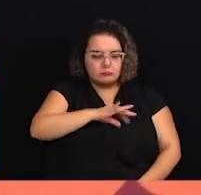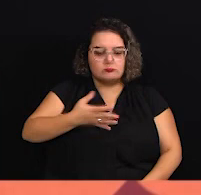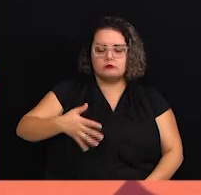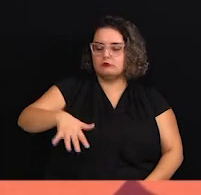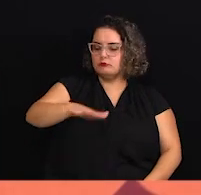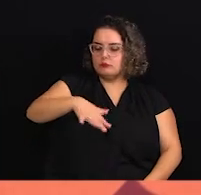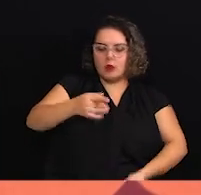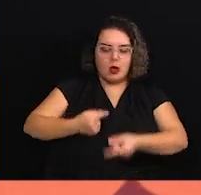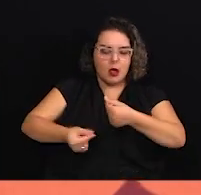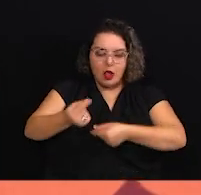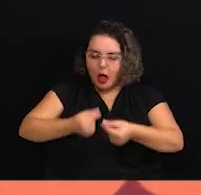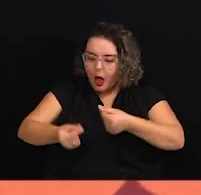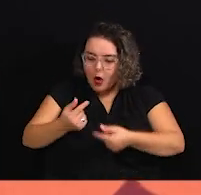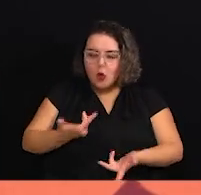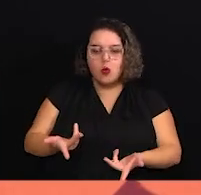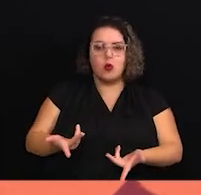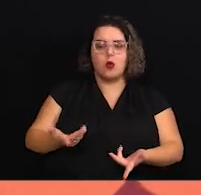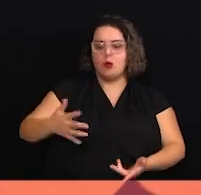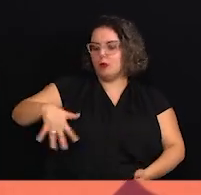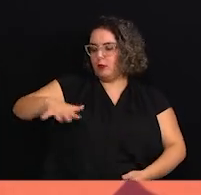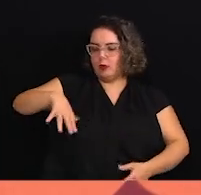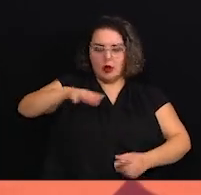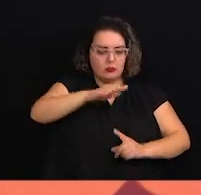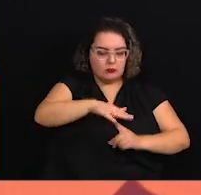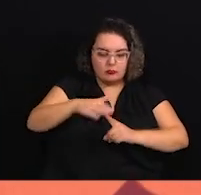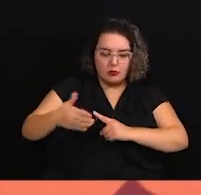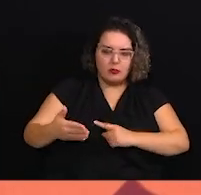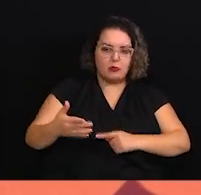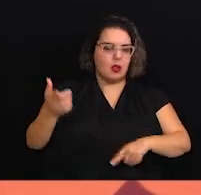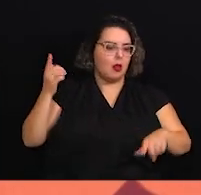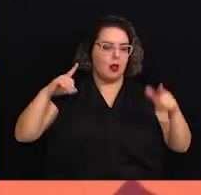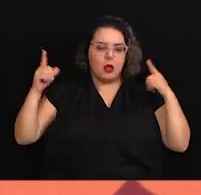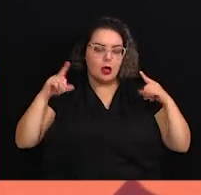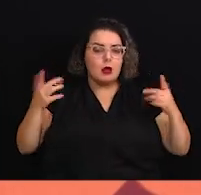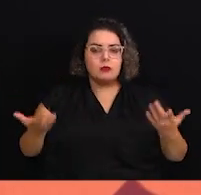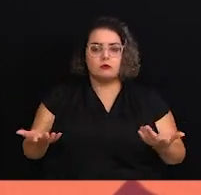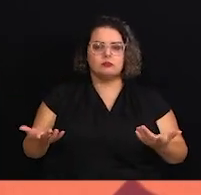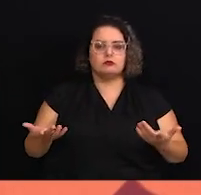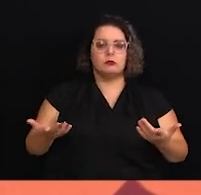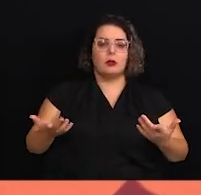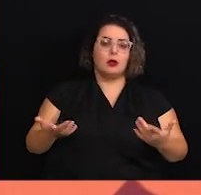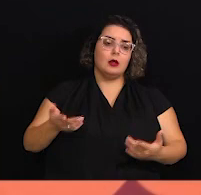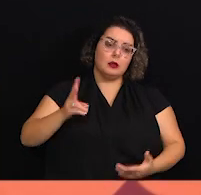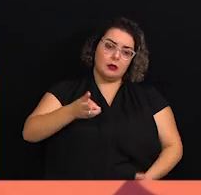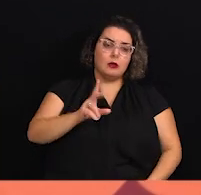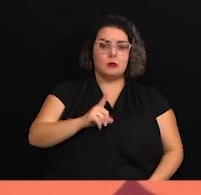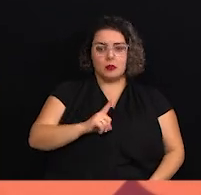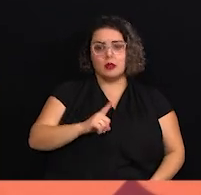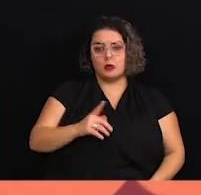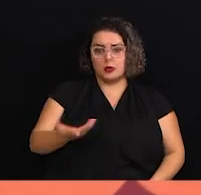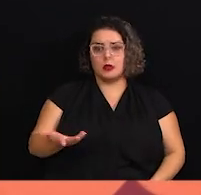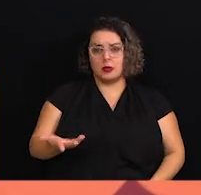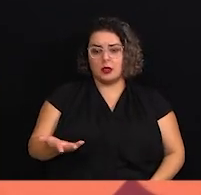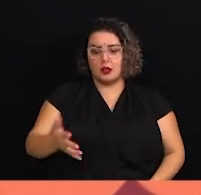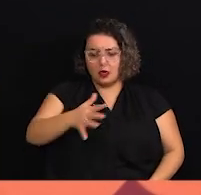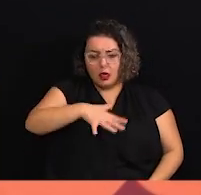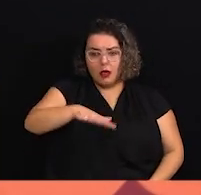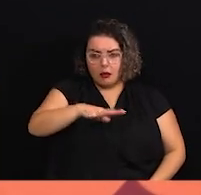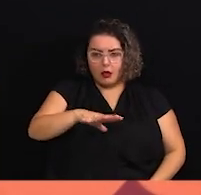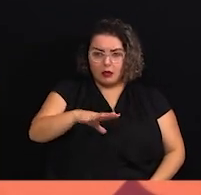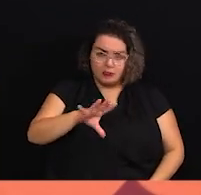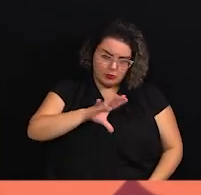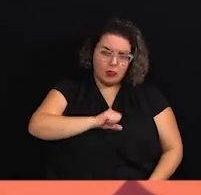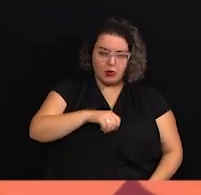polícia, economia, meio ambiente, entretenimento, mas sempre tem aquela área que a gente